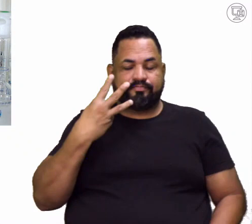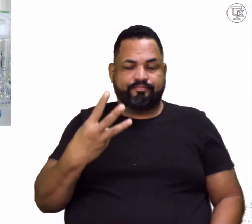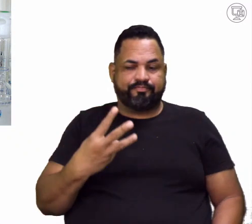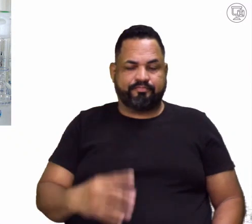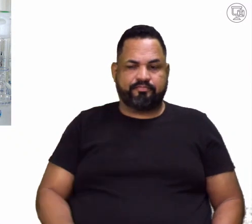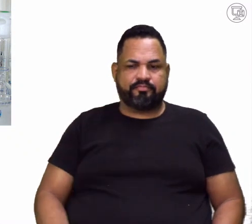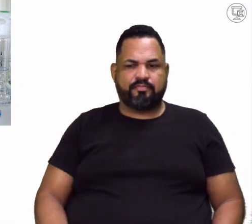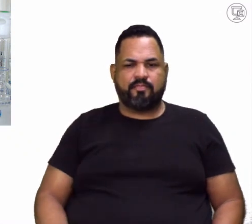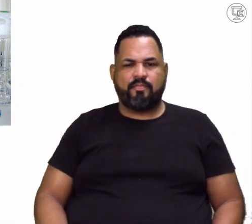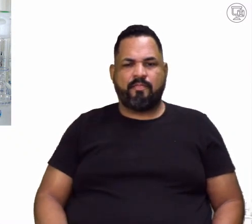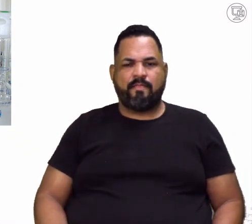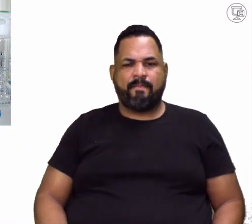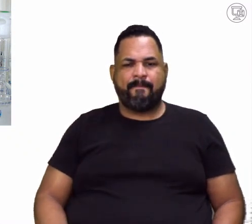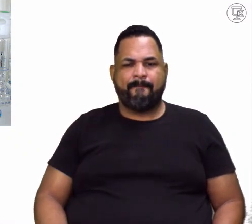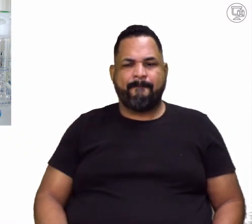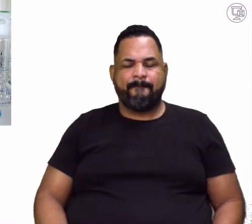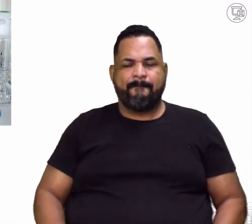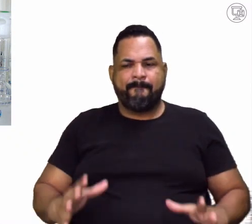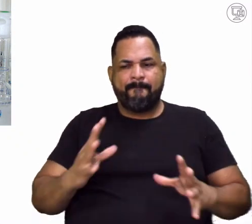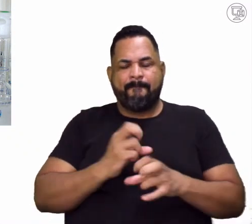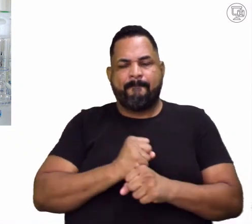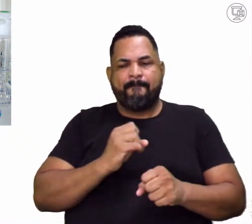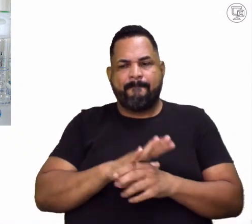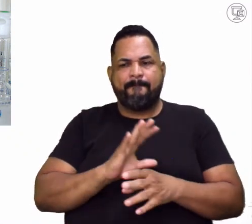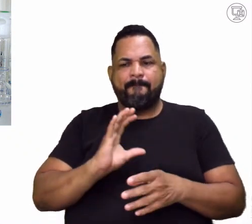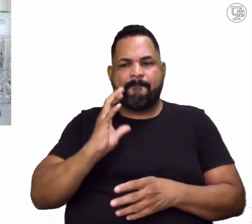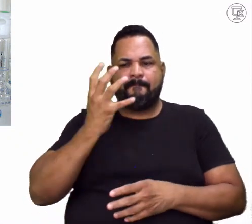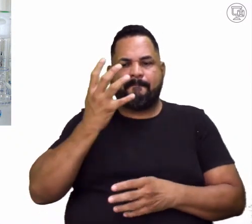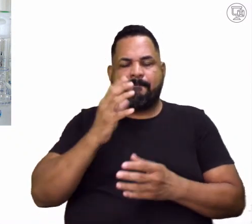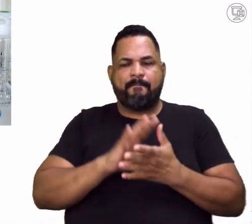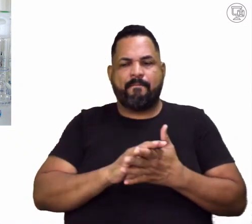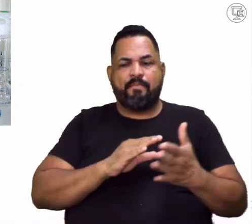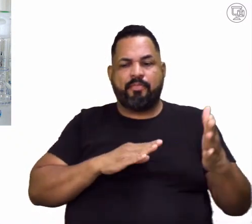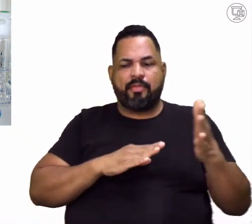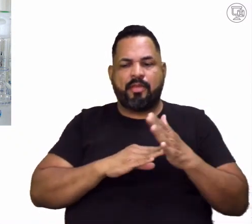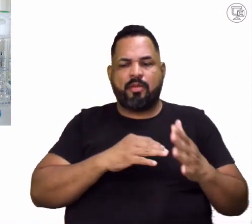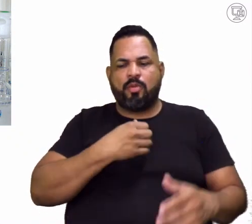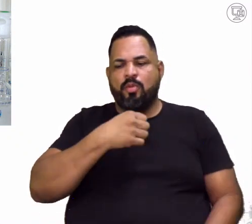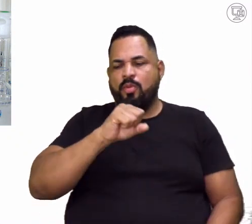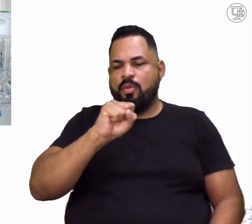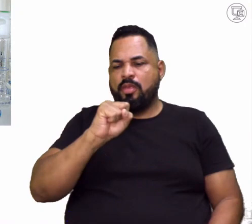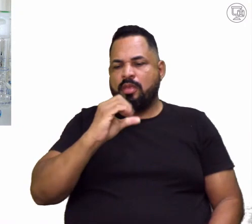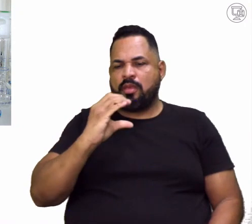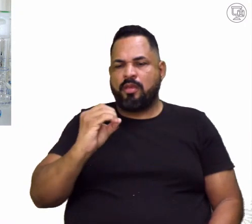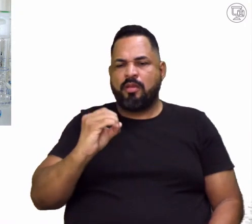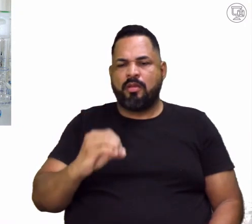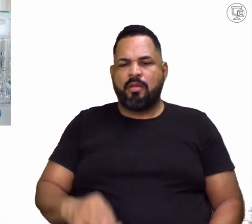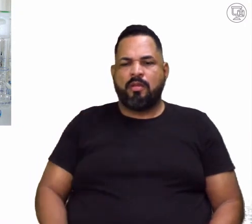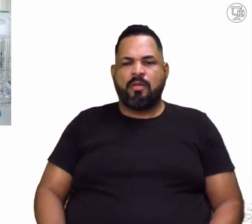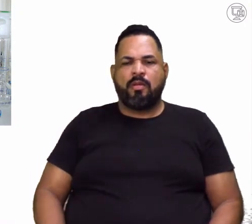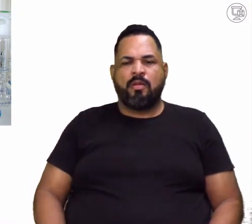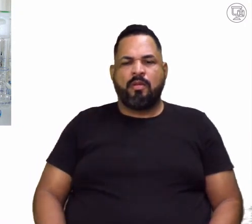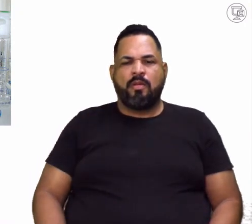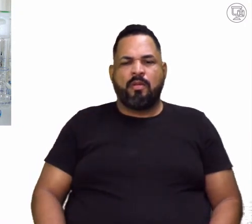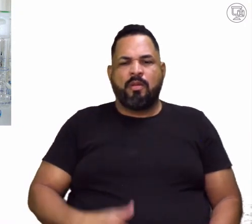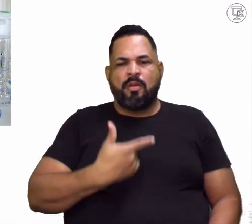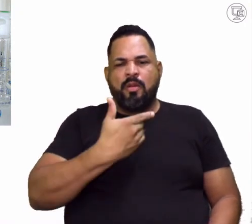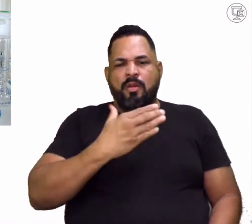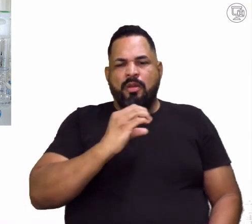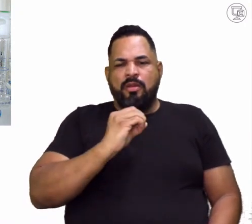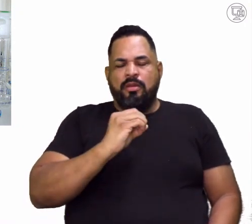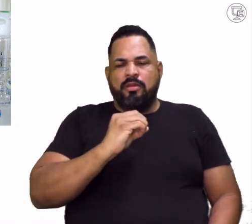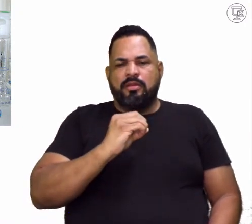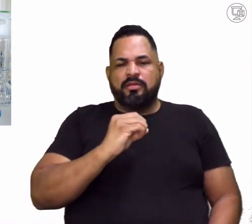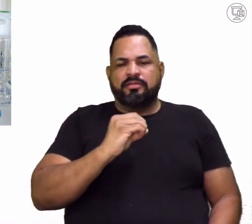era o linear então determine a capacidade desse frasco a 80 em 20 ele tinha